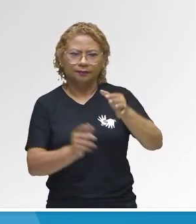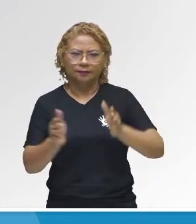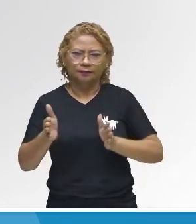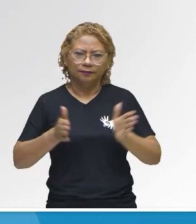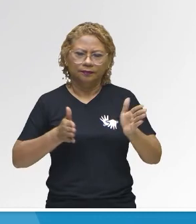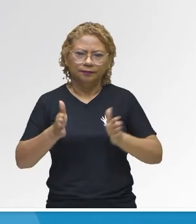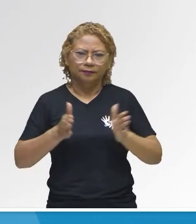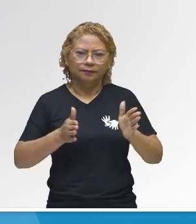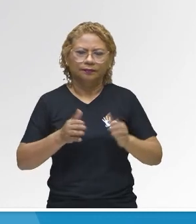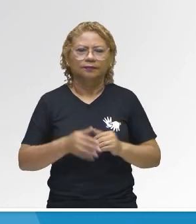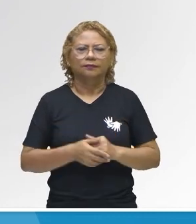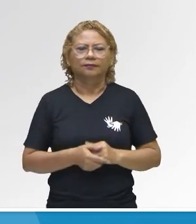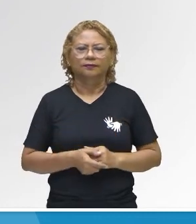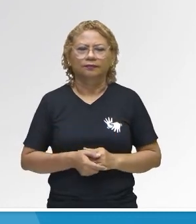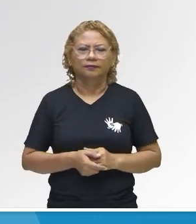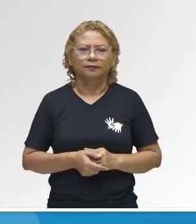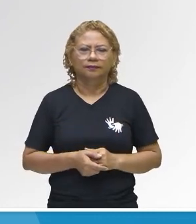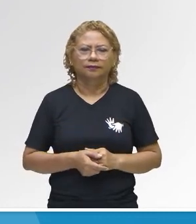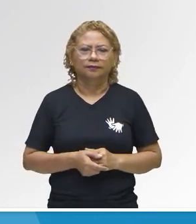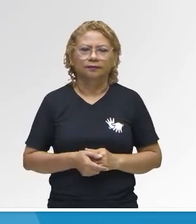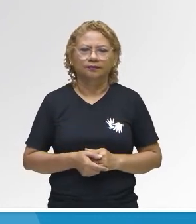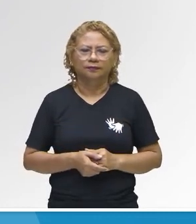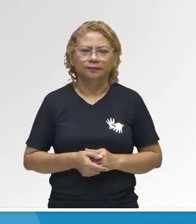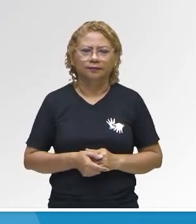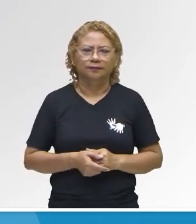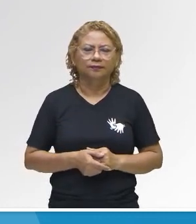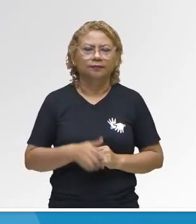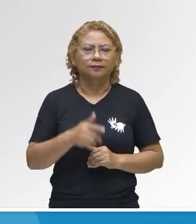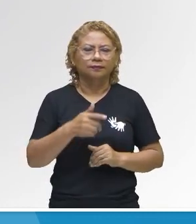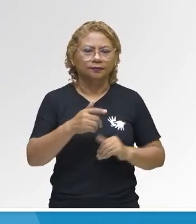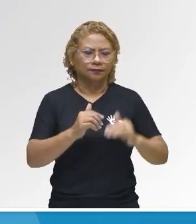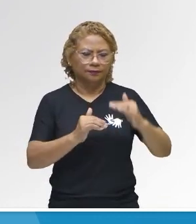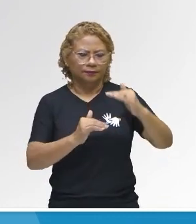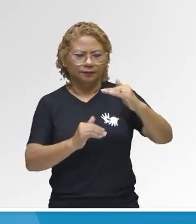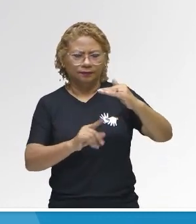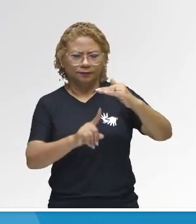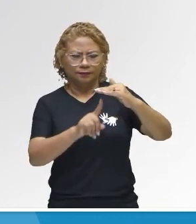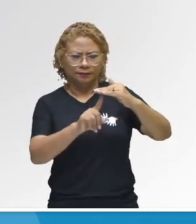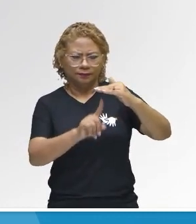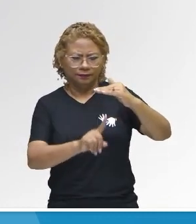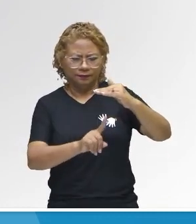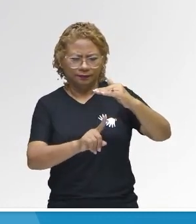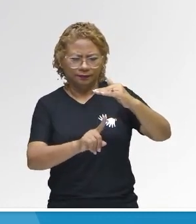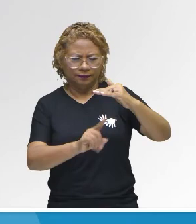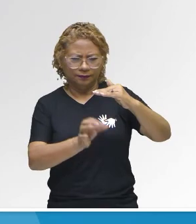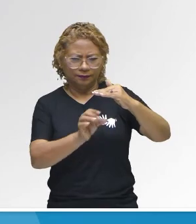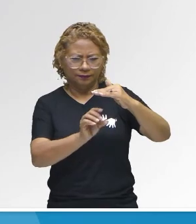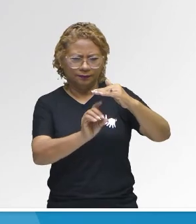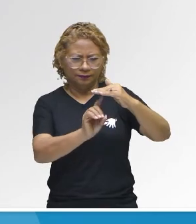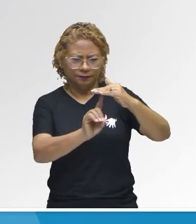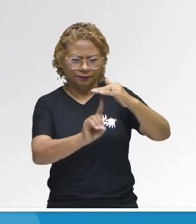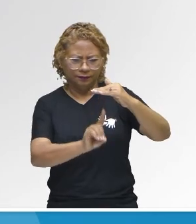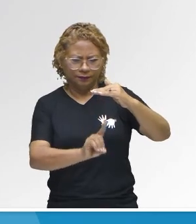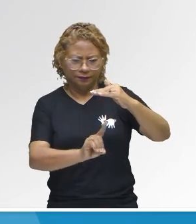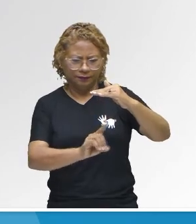de um deles e o outro plano. O que ele está querendo dizer com isso, né?